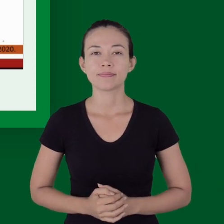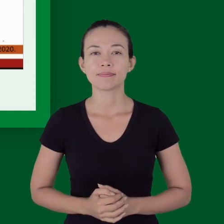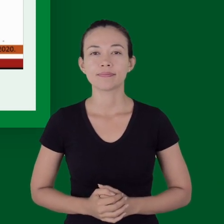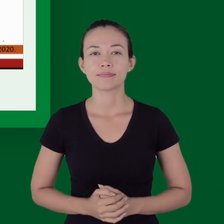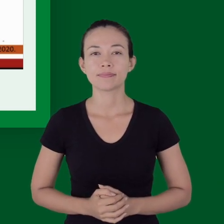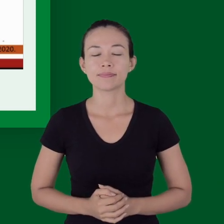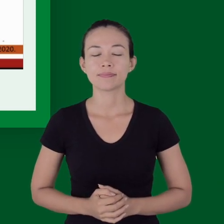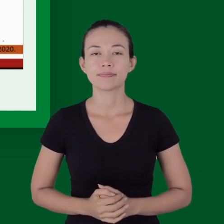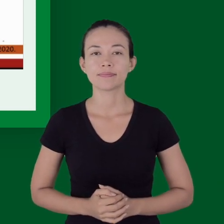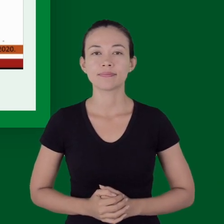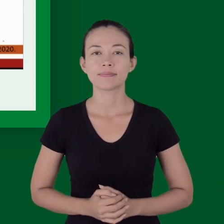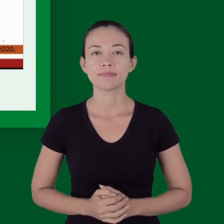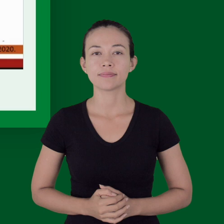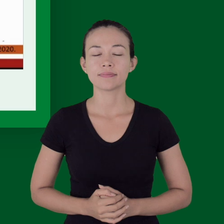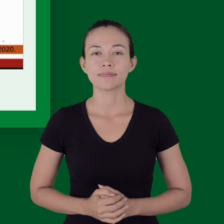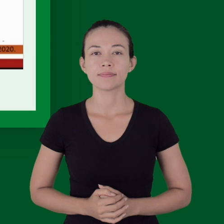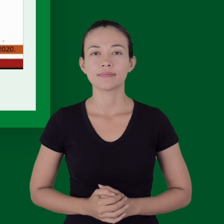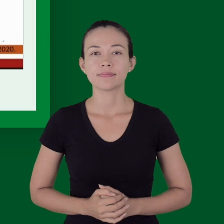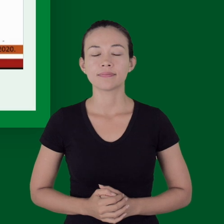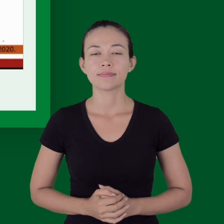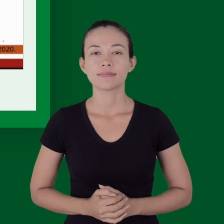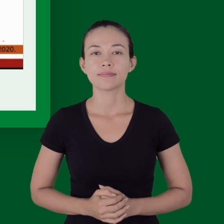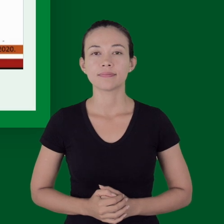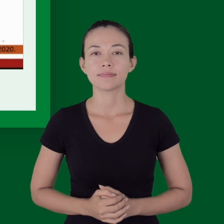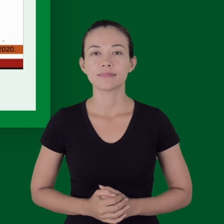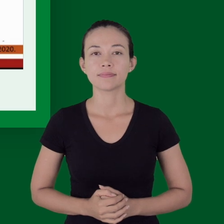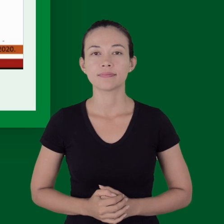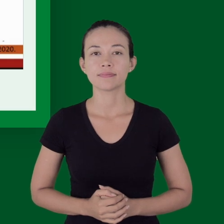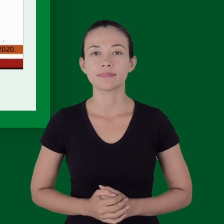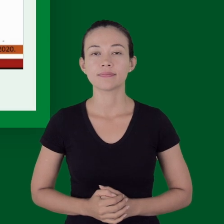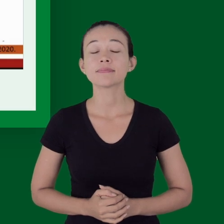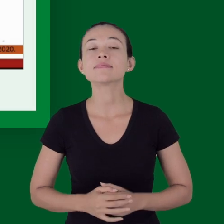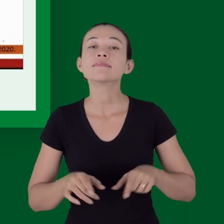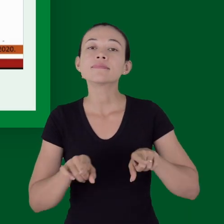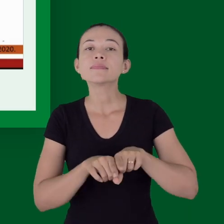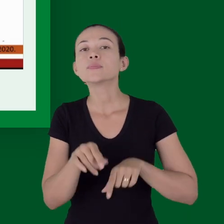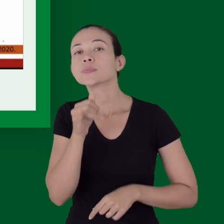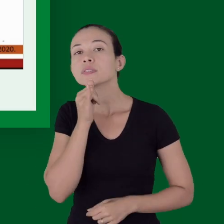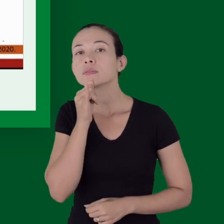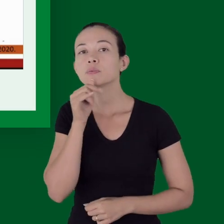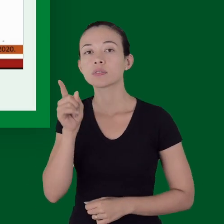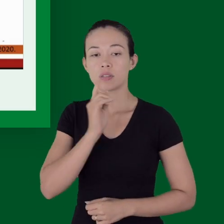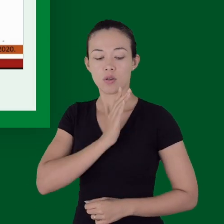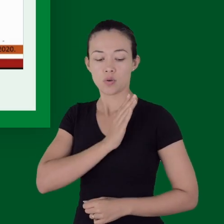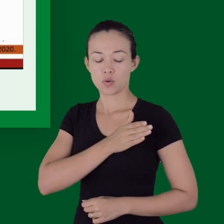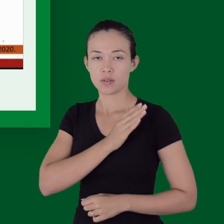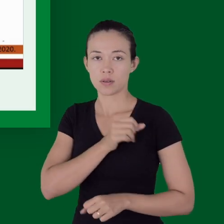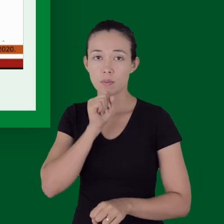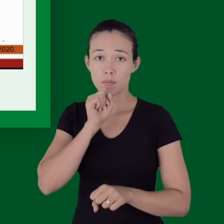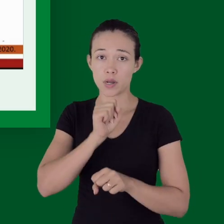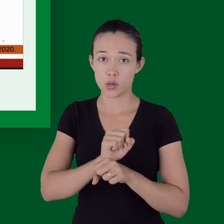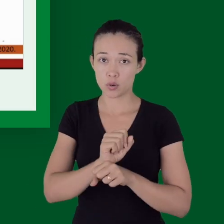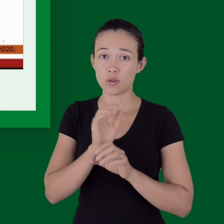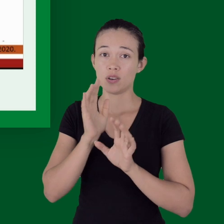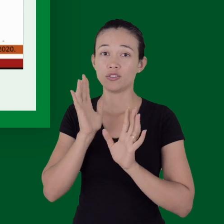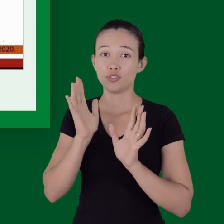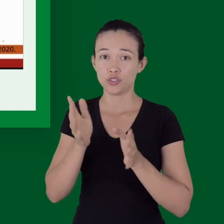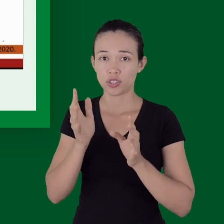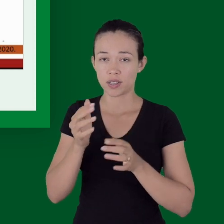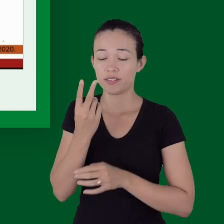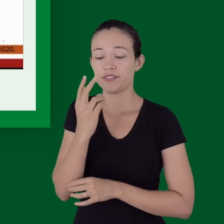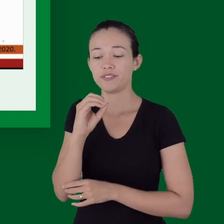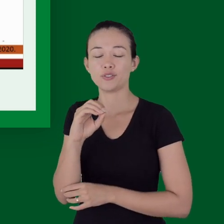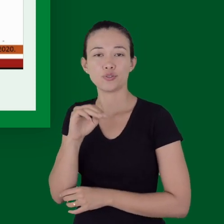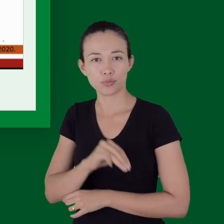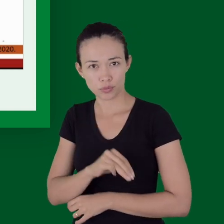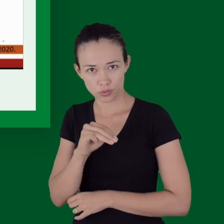nosso. Outra coisa que a gente pode falar da capnografia é que, em caso que a gente esteja numa parada cardiorrespiratória